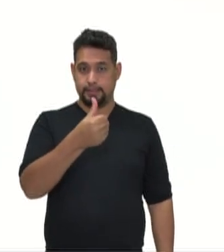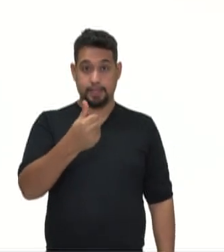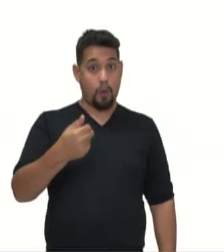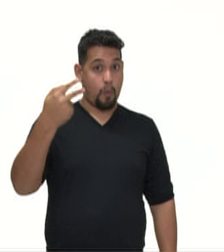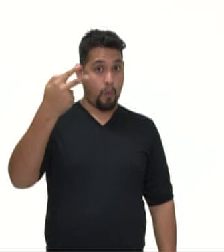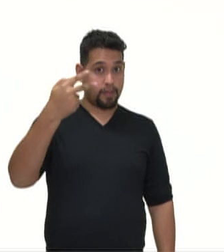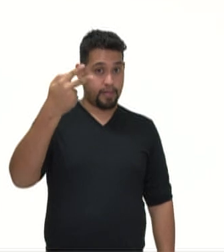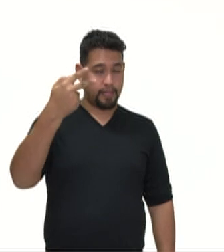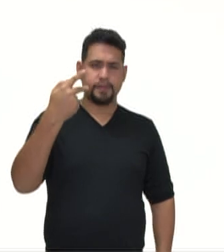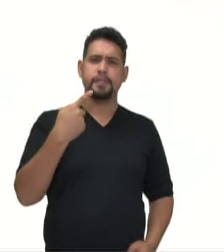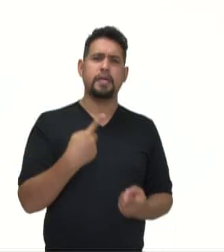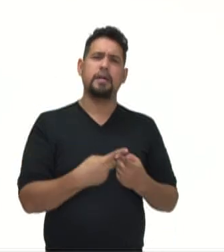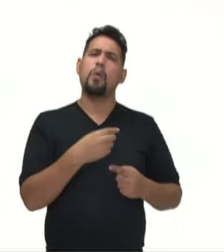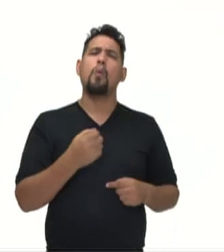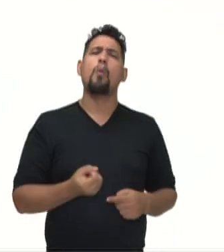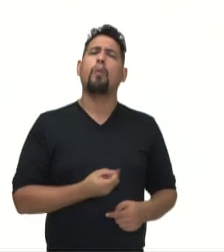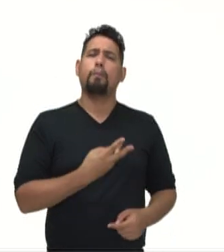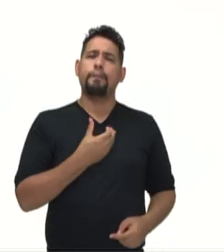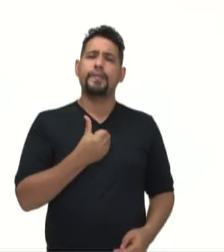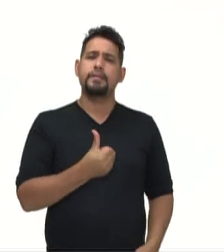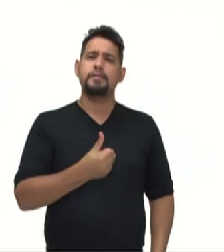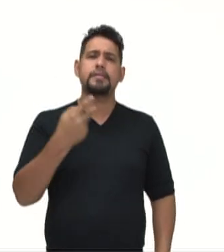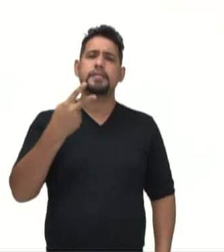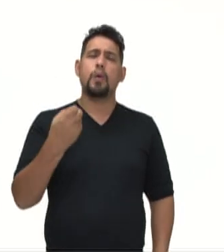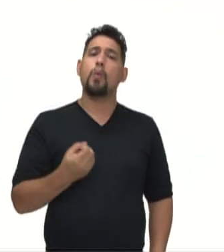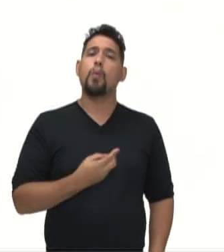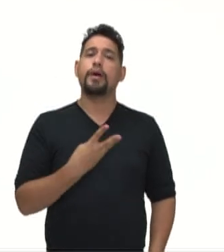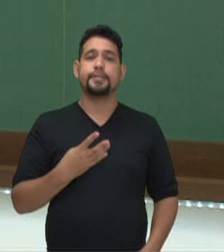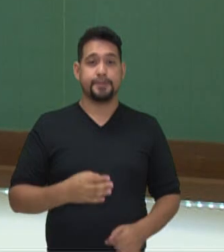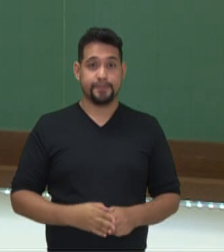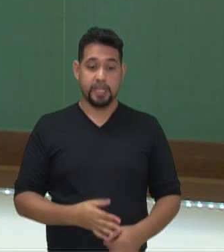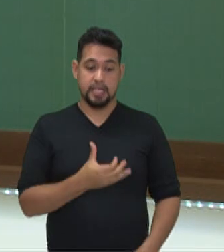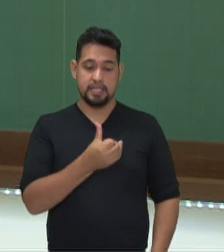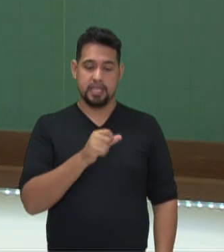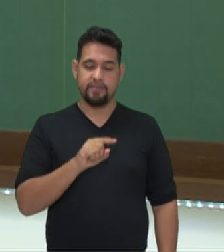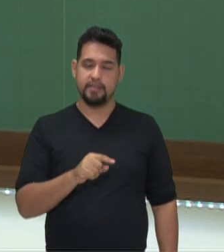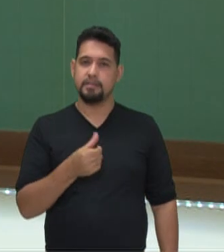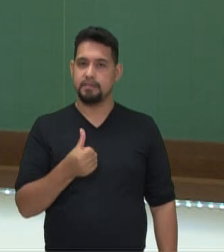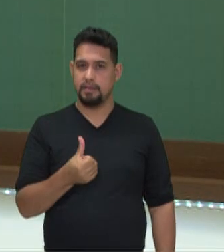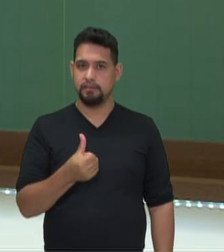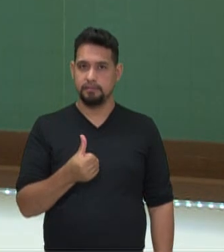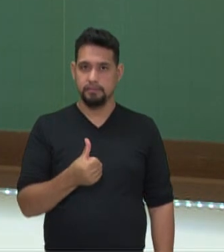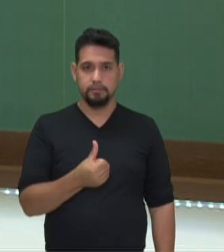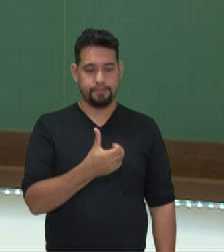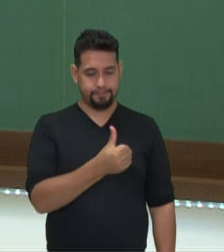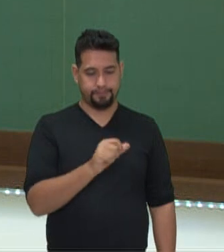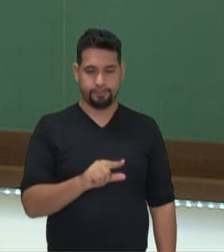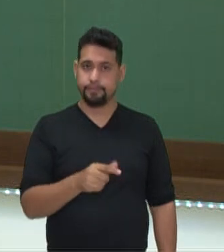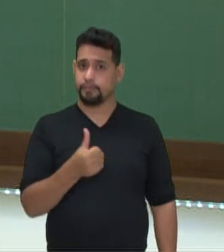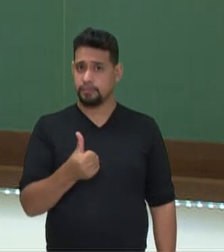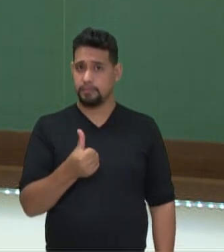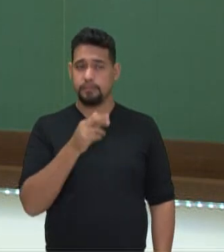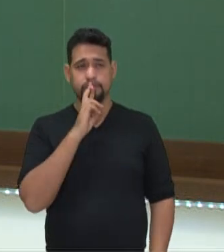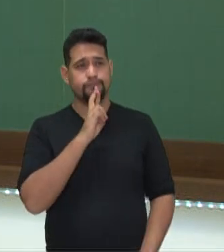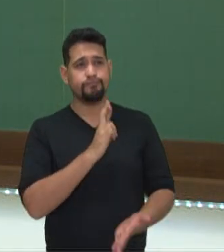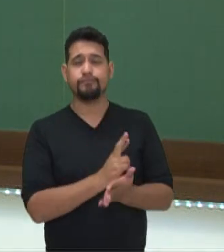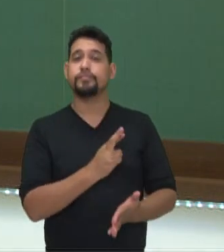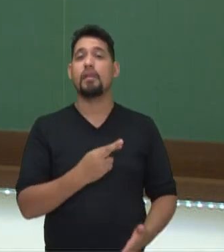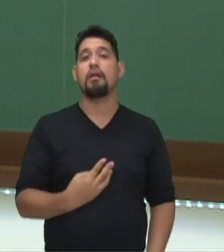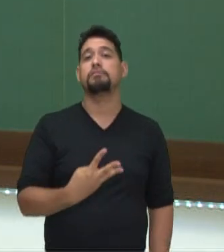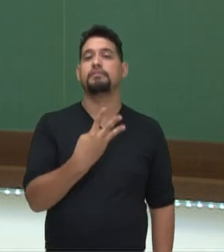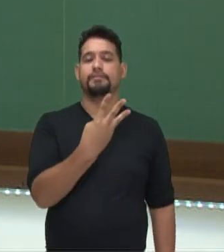quadrado, né? Quanto que é 6 ao quadrado mesmo? 6 vezes 6, né? 6 vezes ele mesmo. Vai nos dar